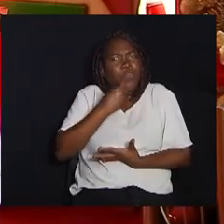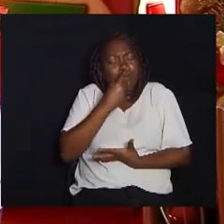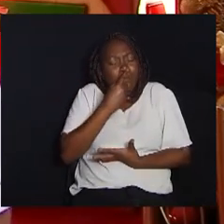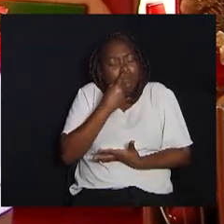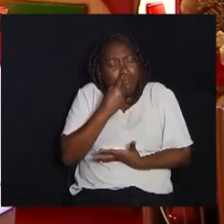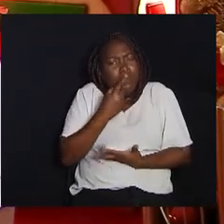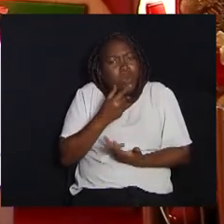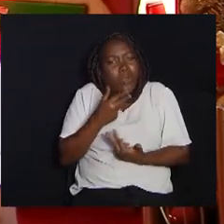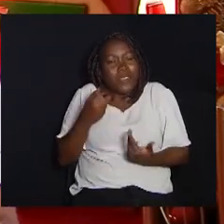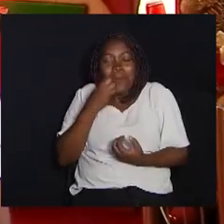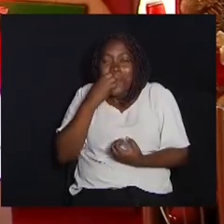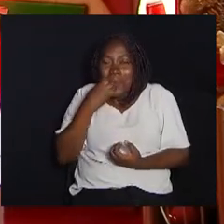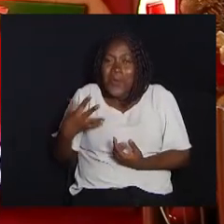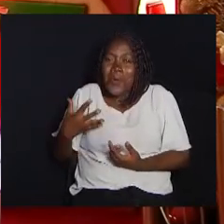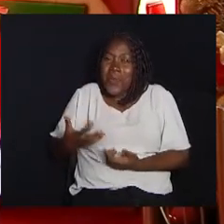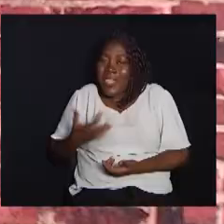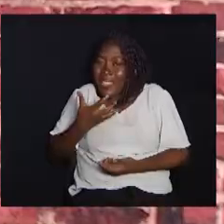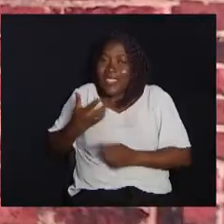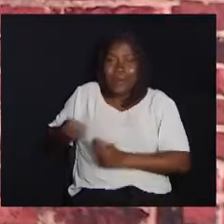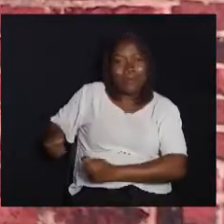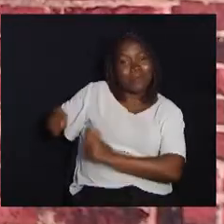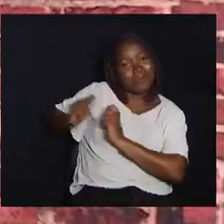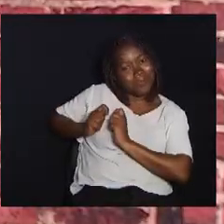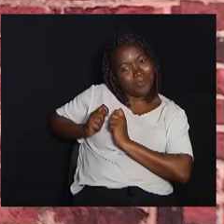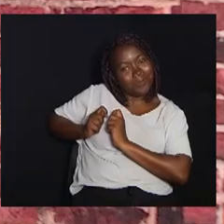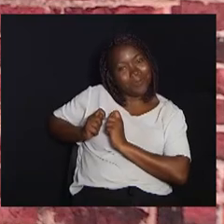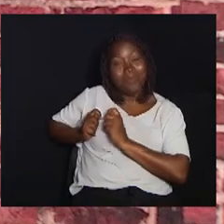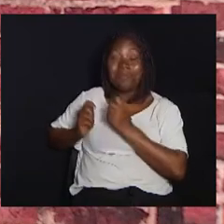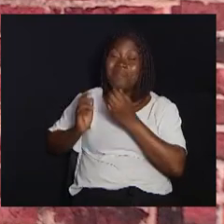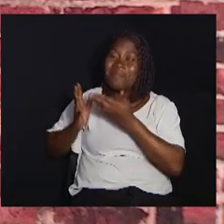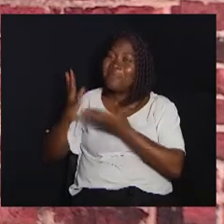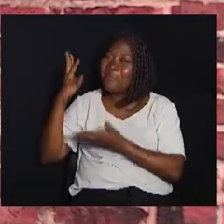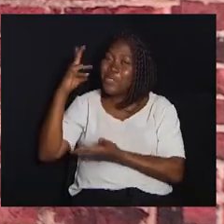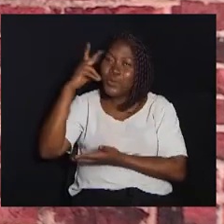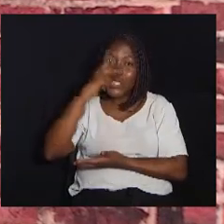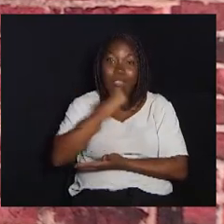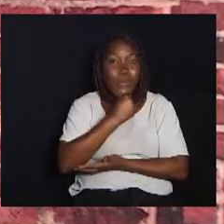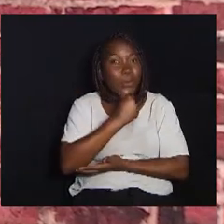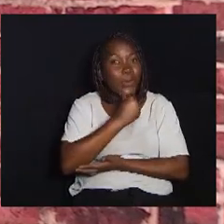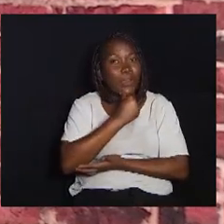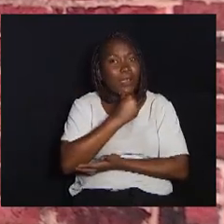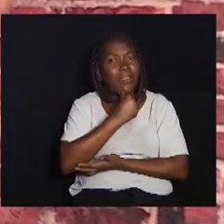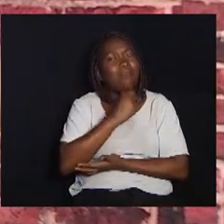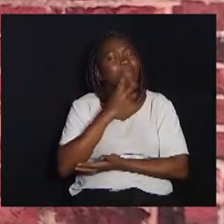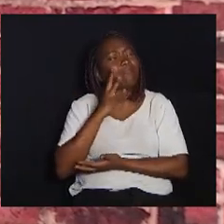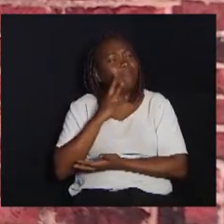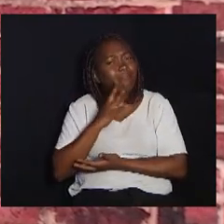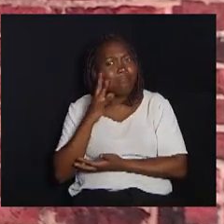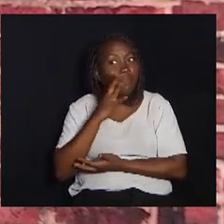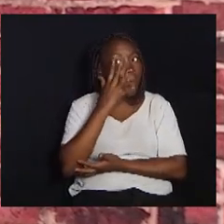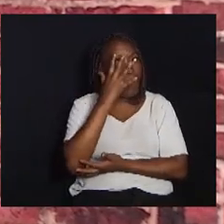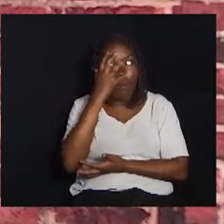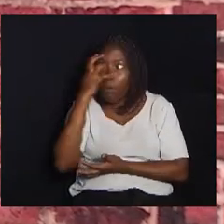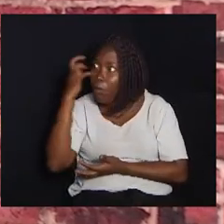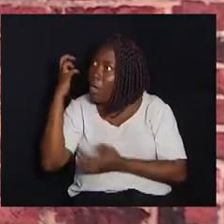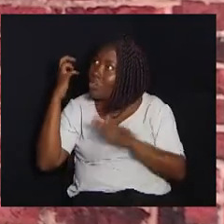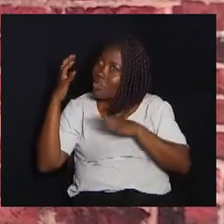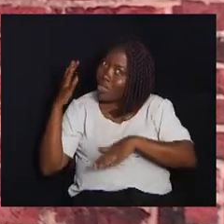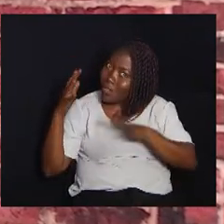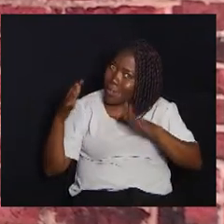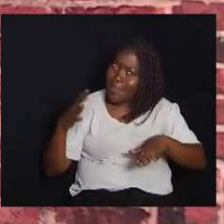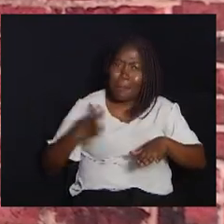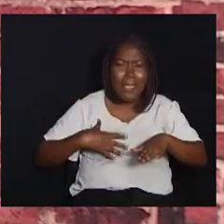bom que o Natal consegue trazer. Achei muito bonito, muito proveitosa, muito chamativo para as crianças, minhas